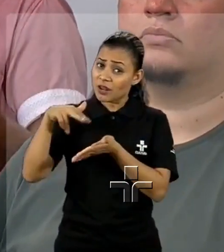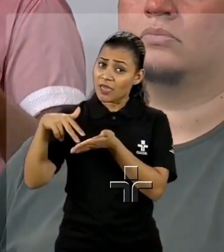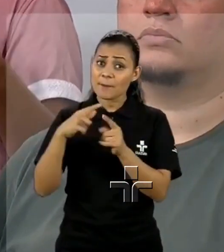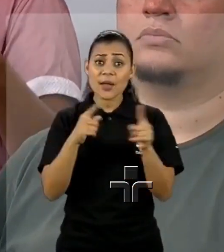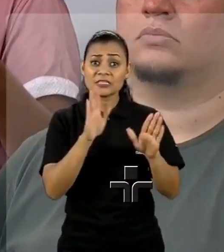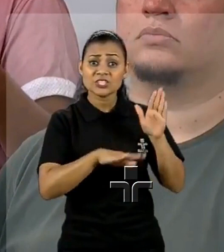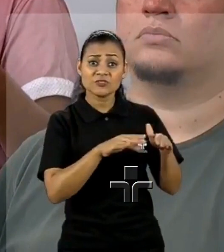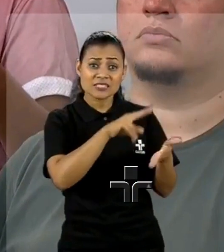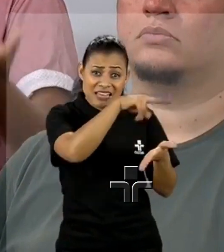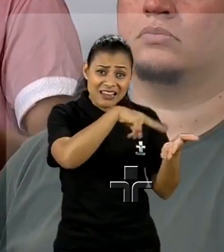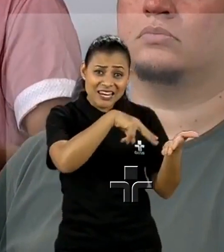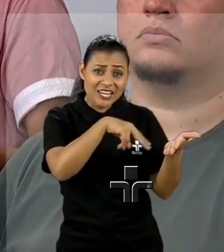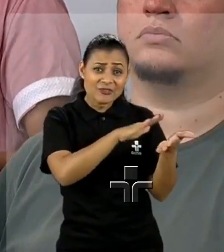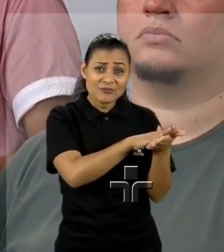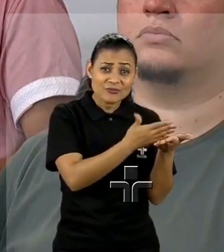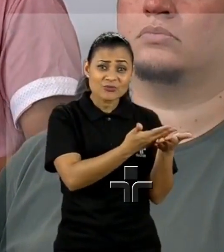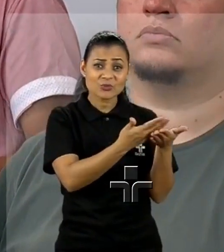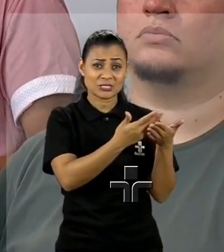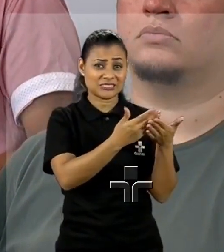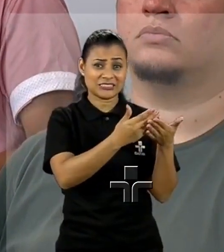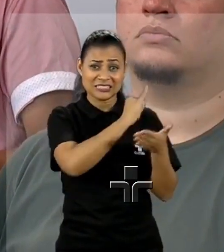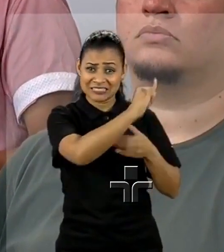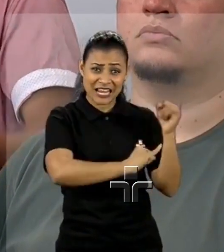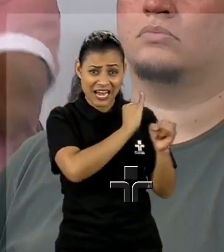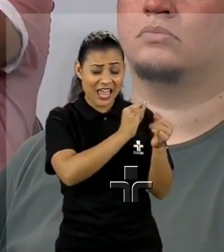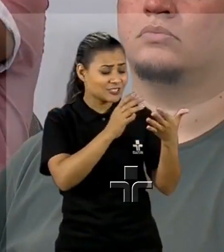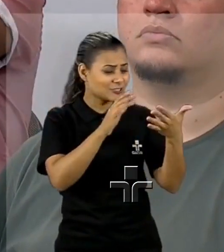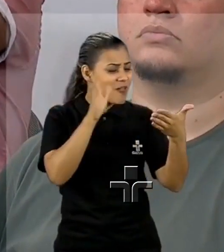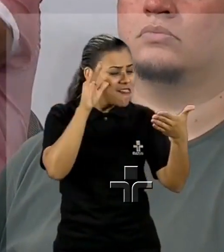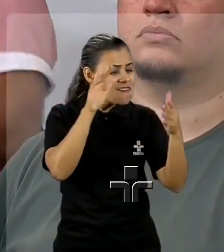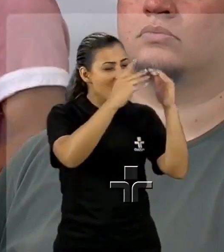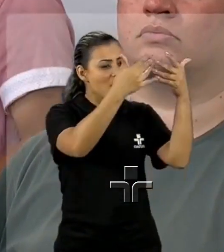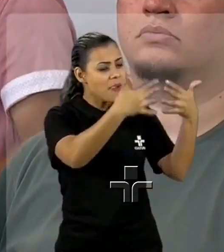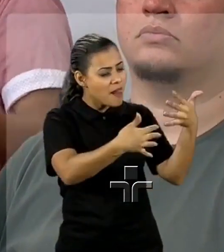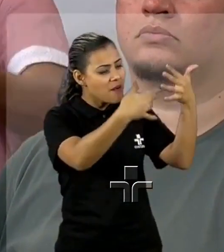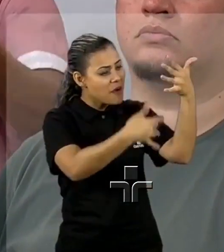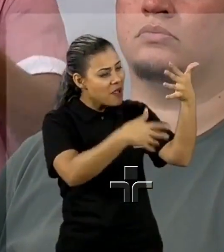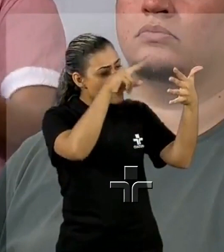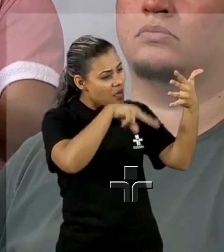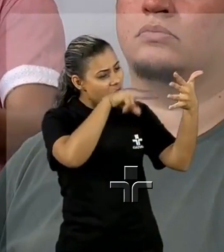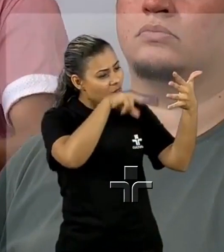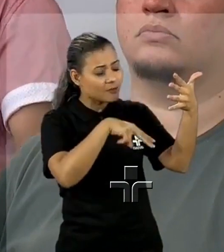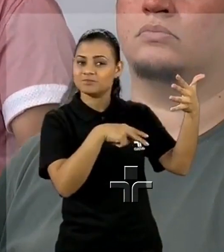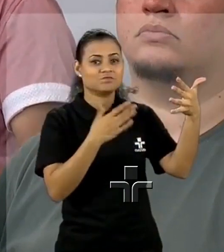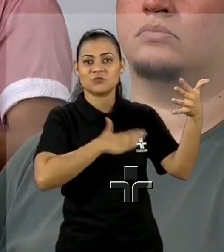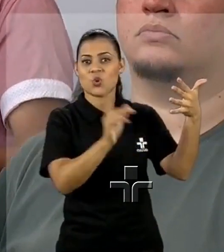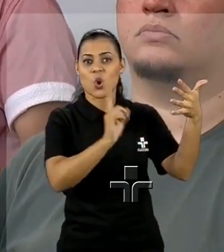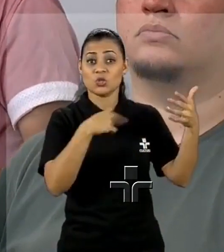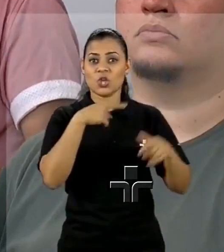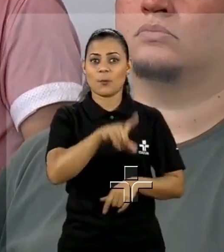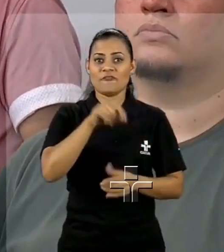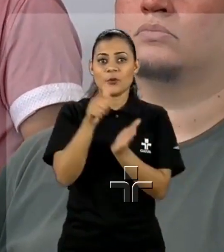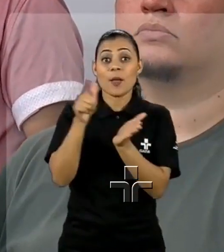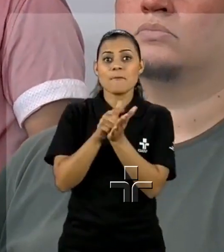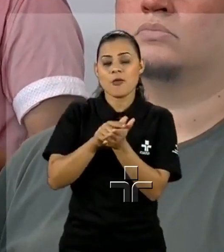ler livros digitais, mas, como o reitor, eu prefiro o livro físico, dá mais prazer